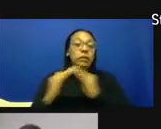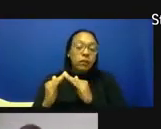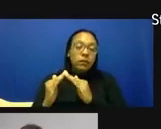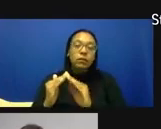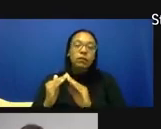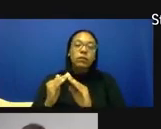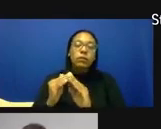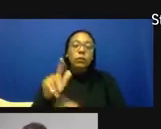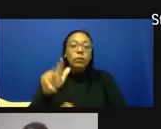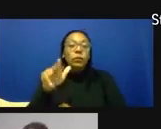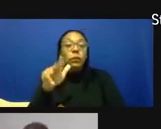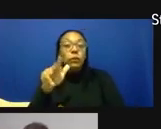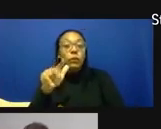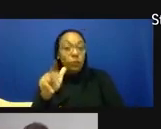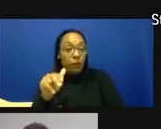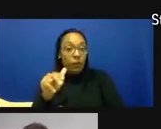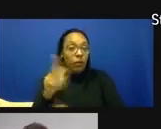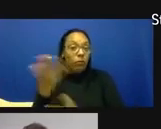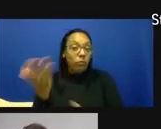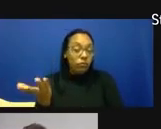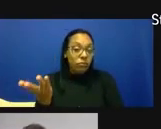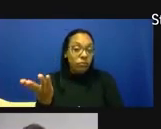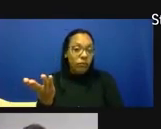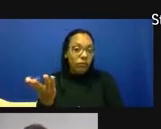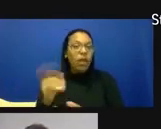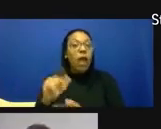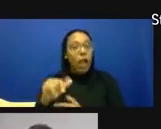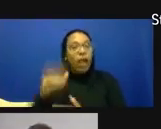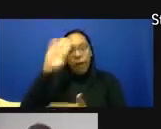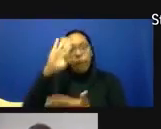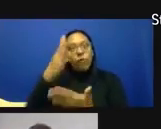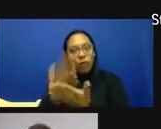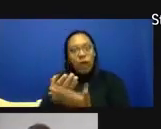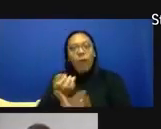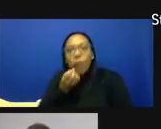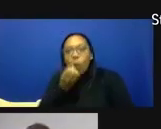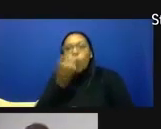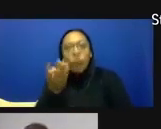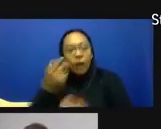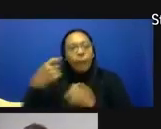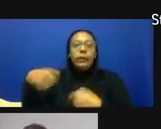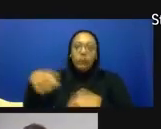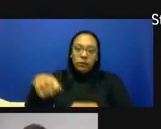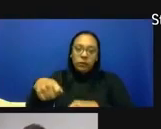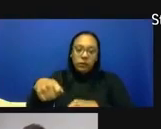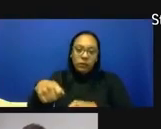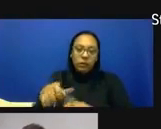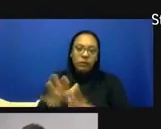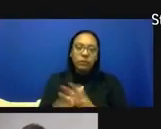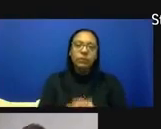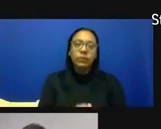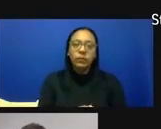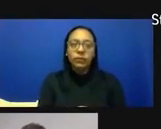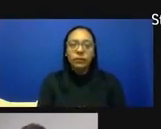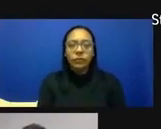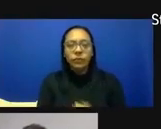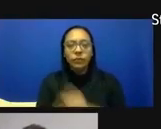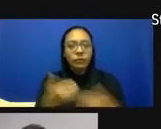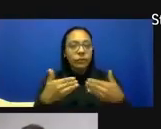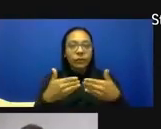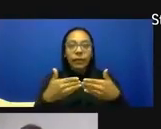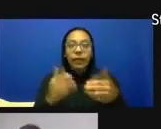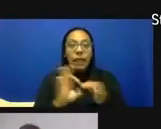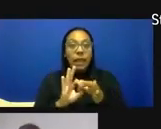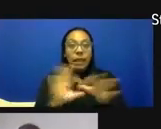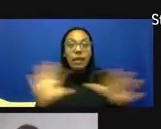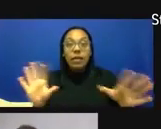elo de confiança fortíssimo para ela trazer isso à tona. Né? Ou seja, para contar isso abertamente para algo